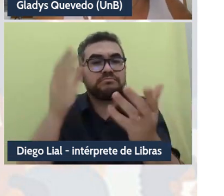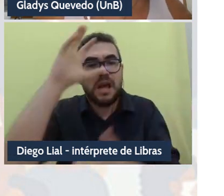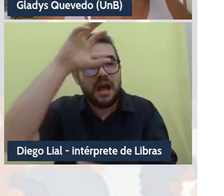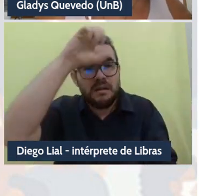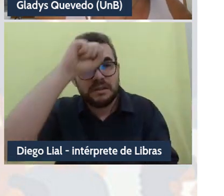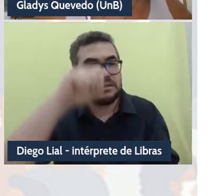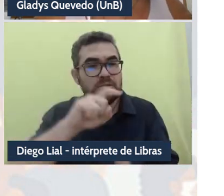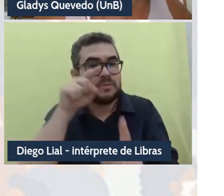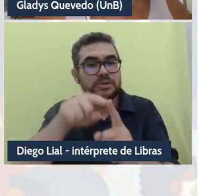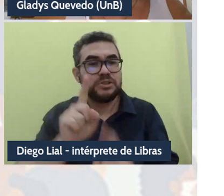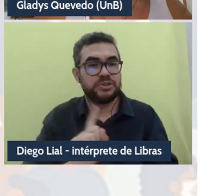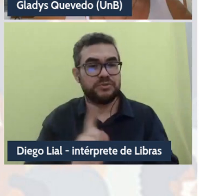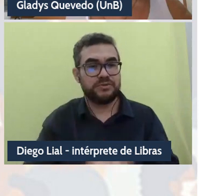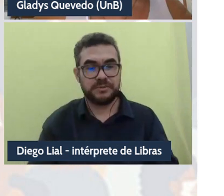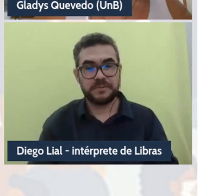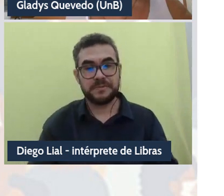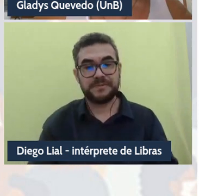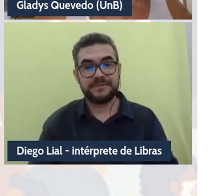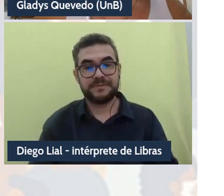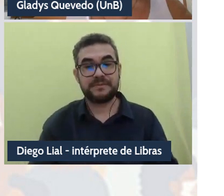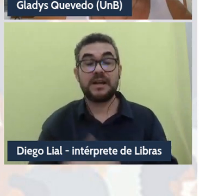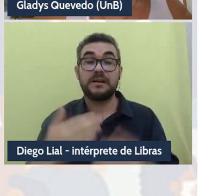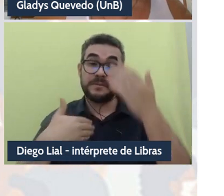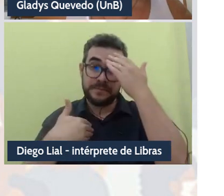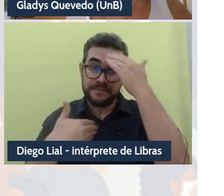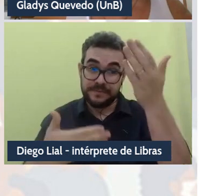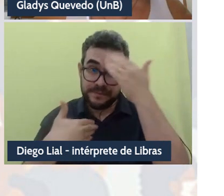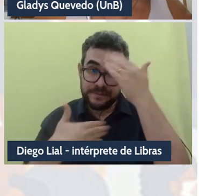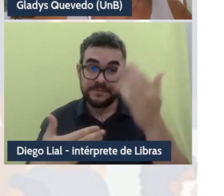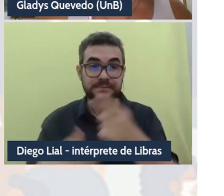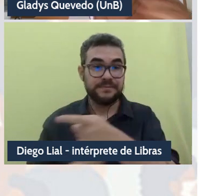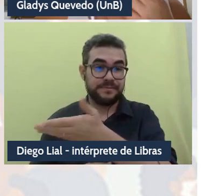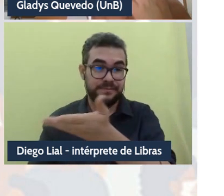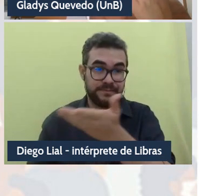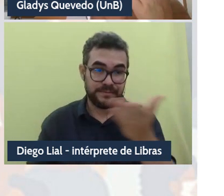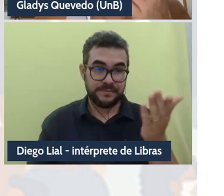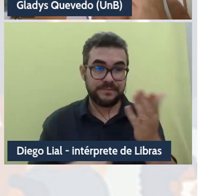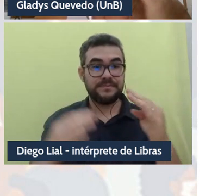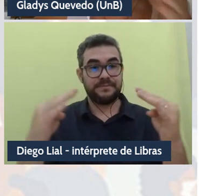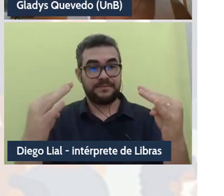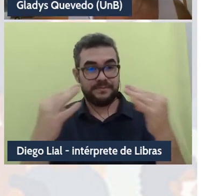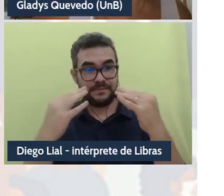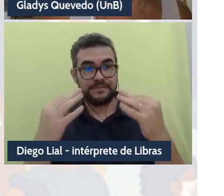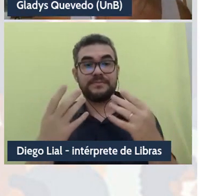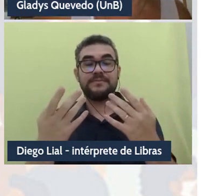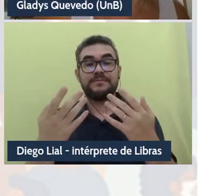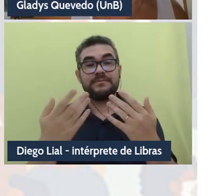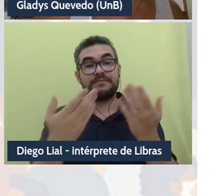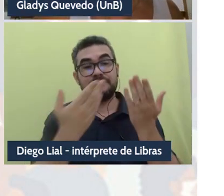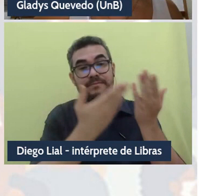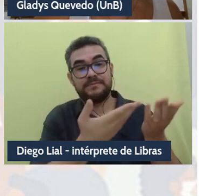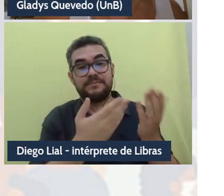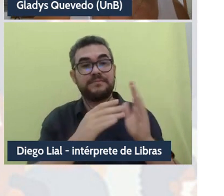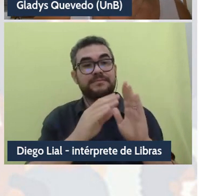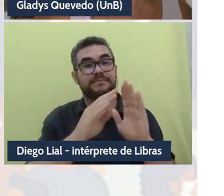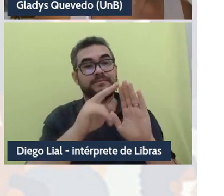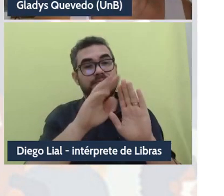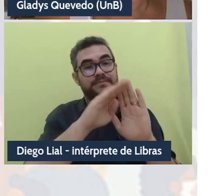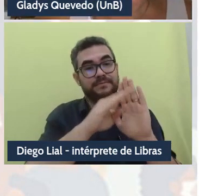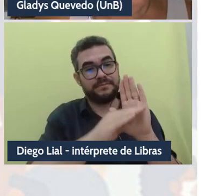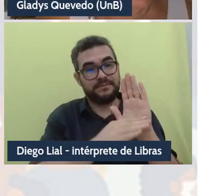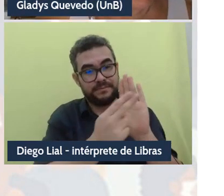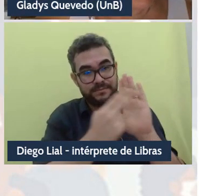Eu agradeço a atenção de vocês, aqui estão as minhas referências e me coloco à disposição. Obrigada, gente.